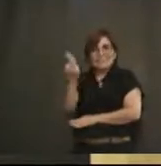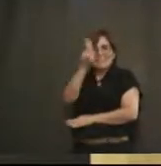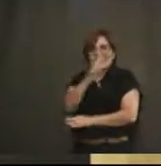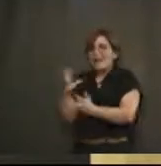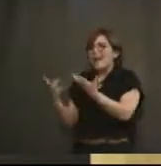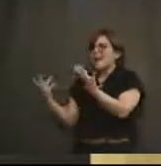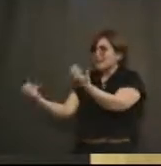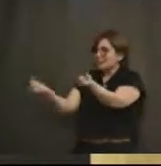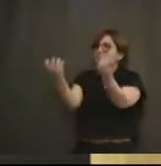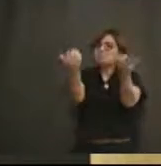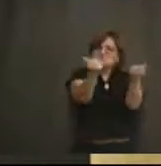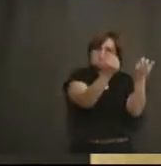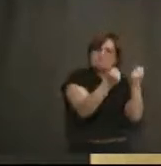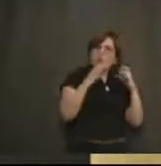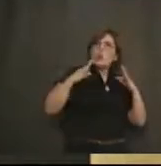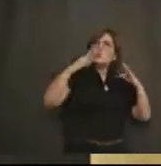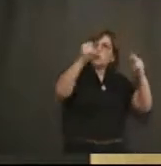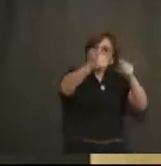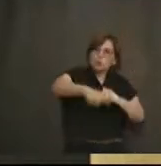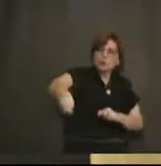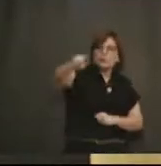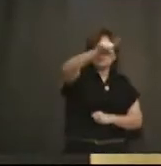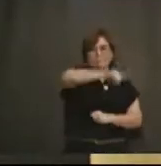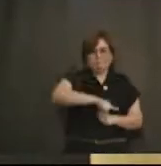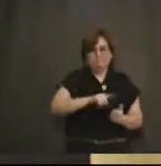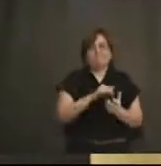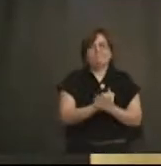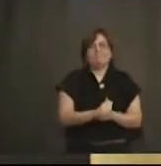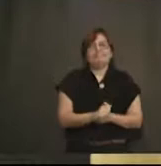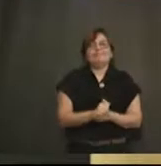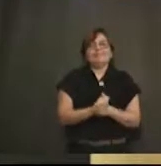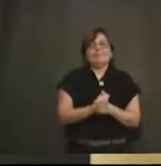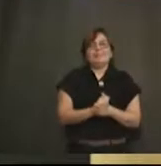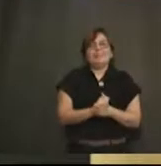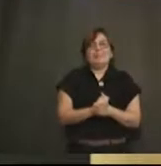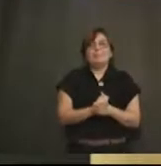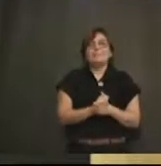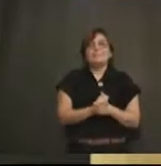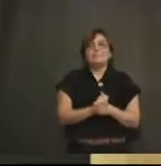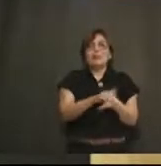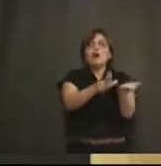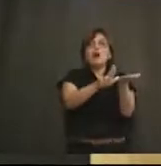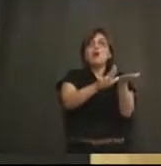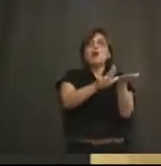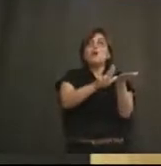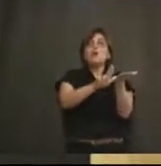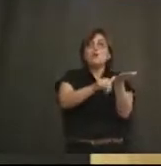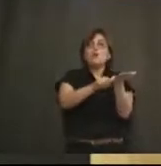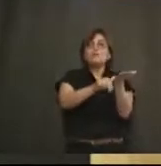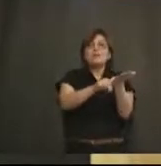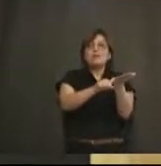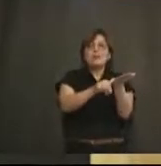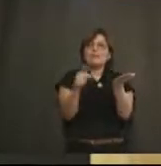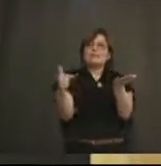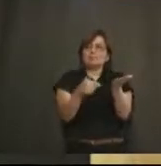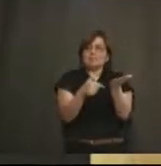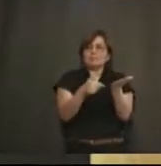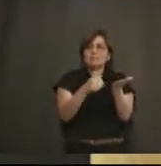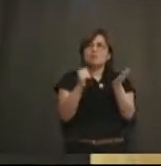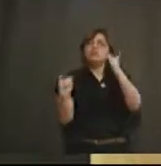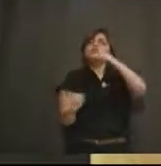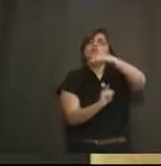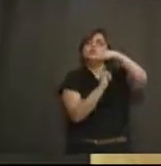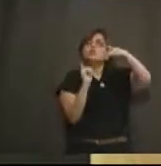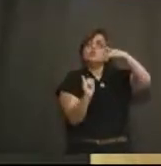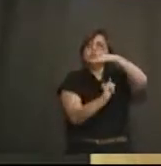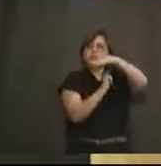recepcionando todas e todos vocês. A Universidade Federal do Pará é uma instituição